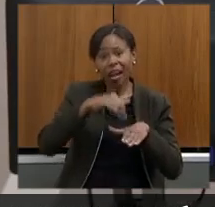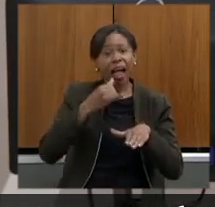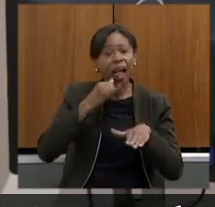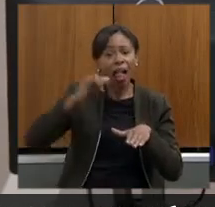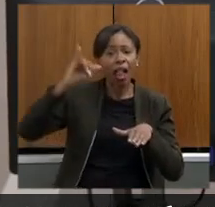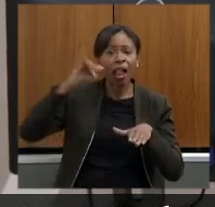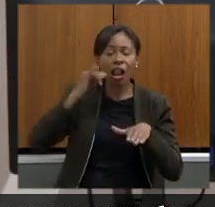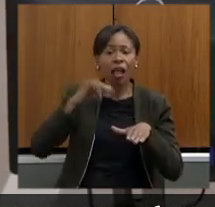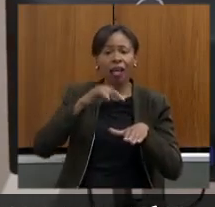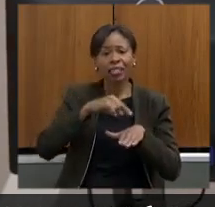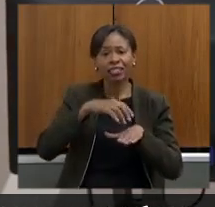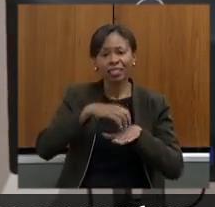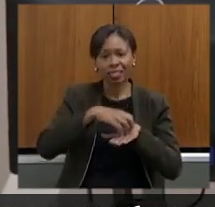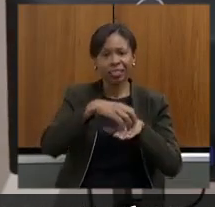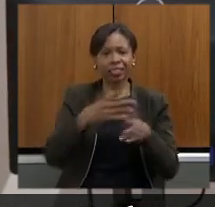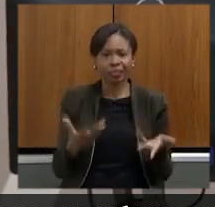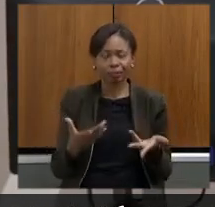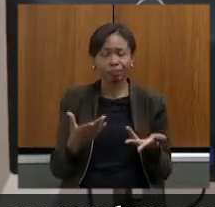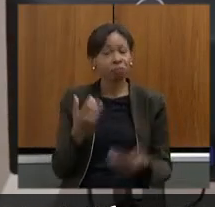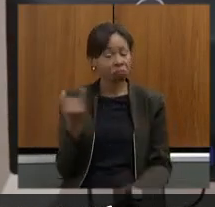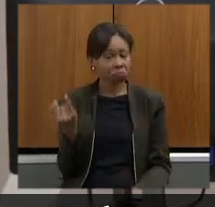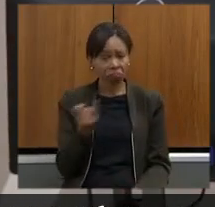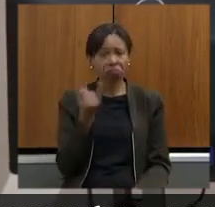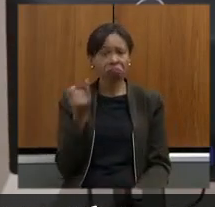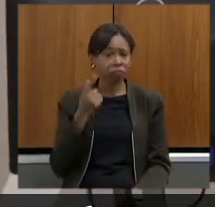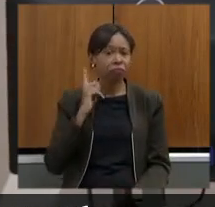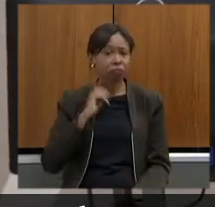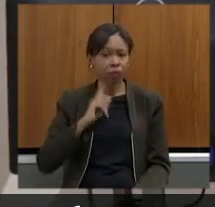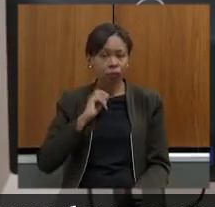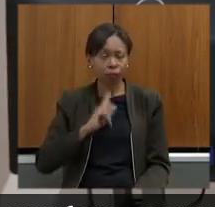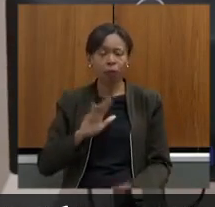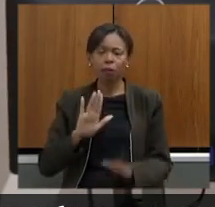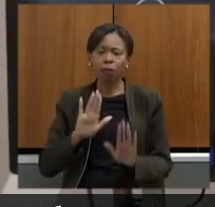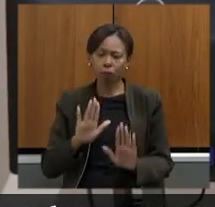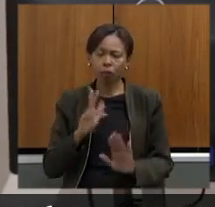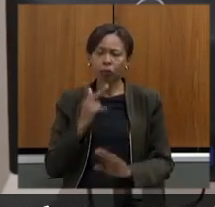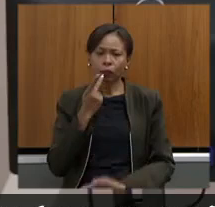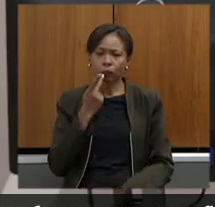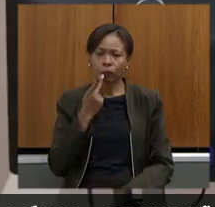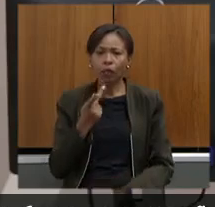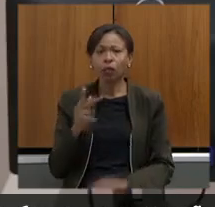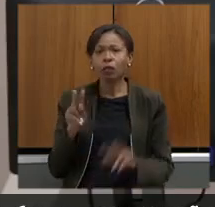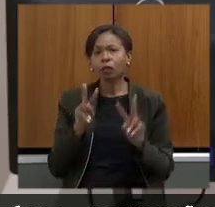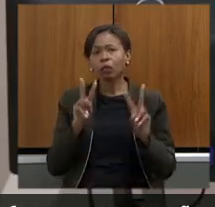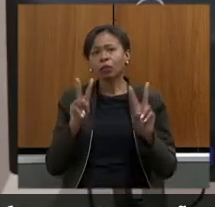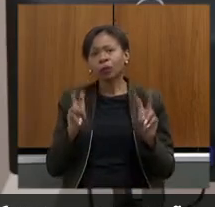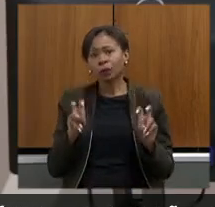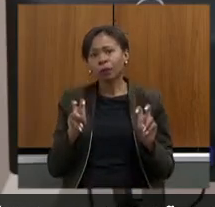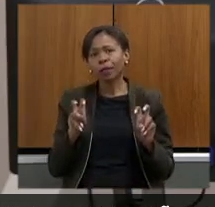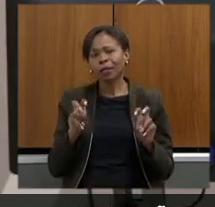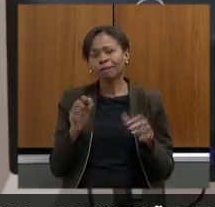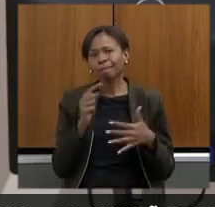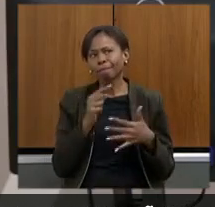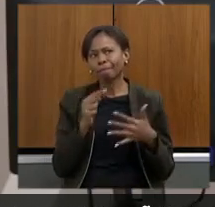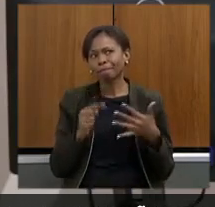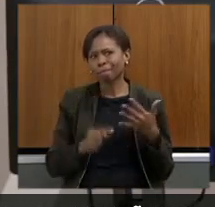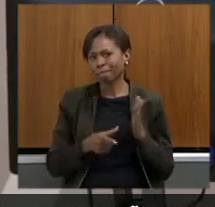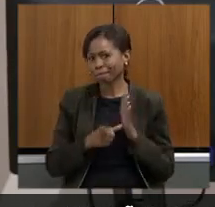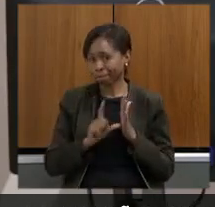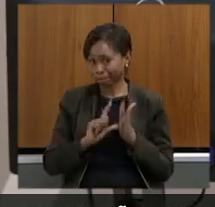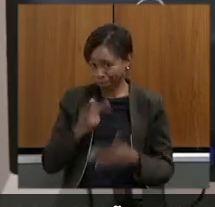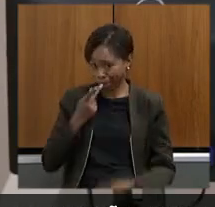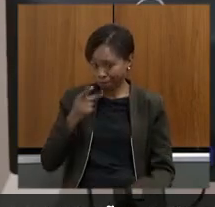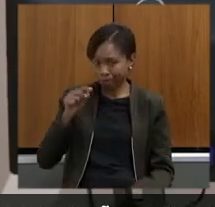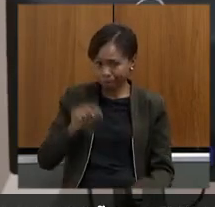coisa importante para o nosso estado mas eu queria falar a gente sobre coisas foram faladas aqui não é mesmo